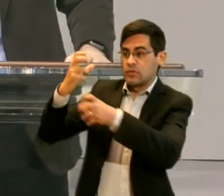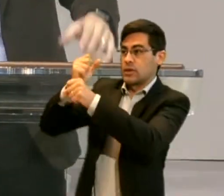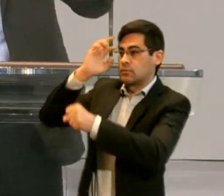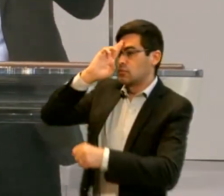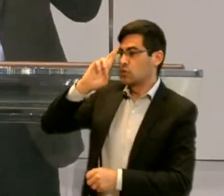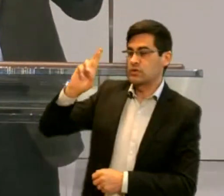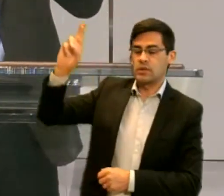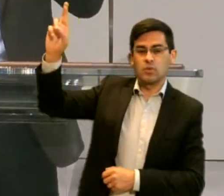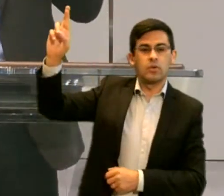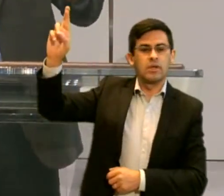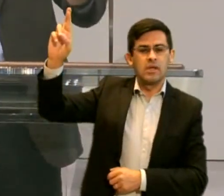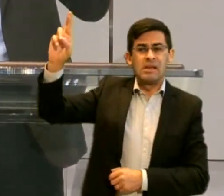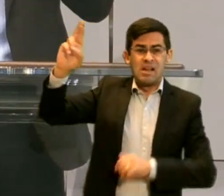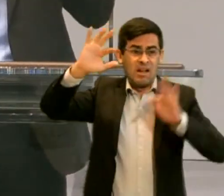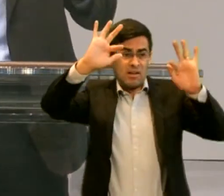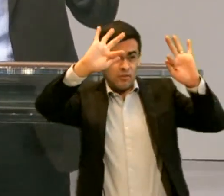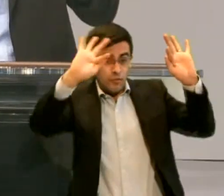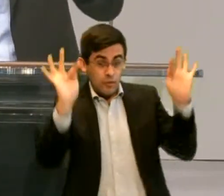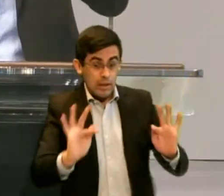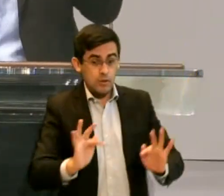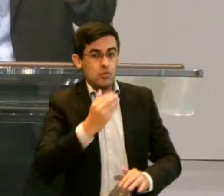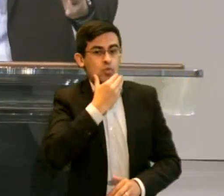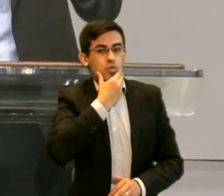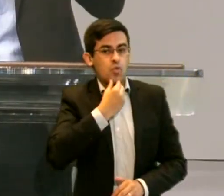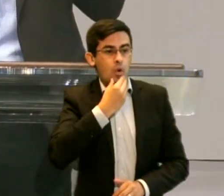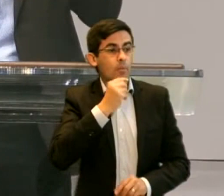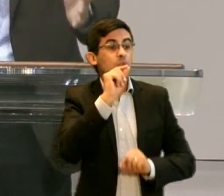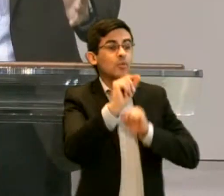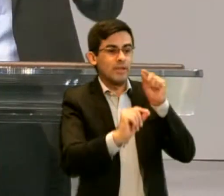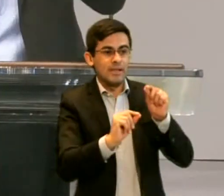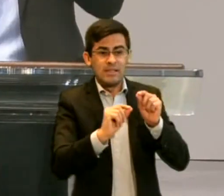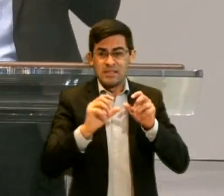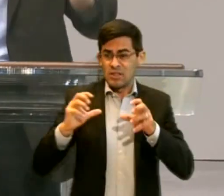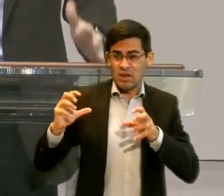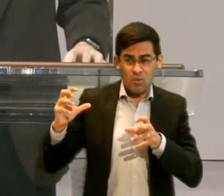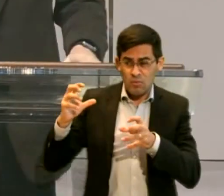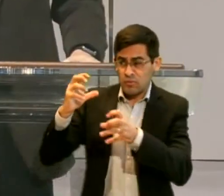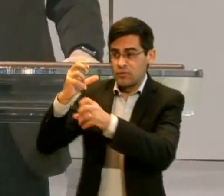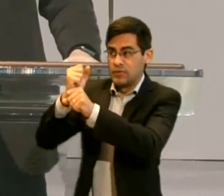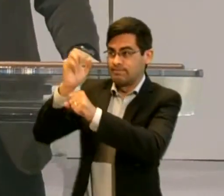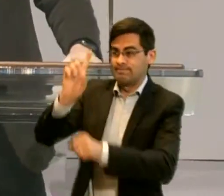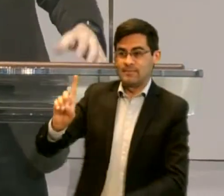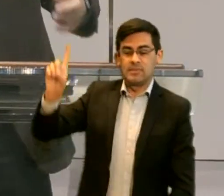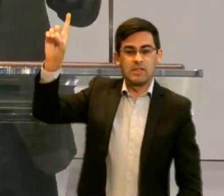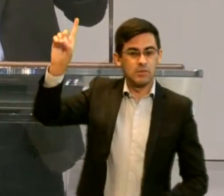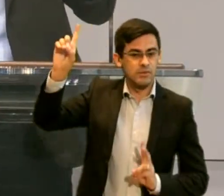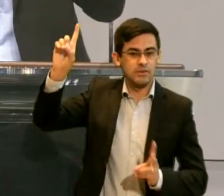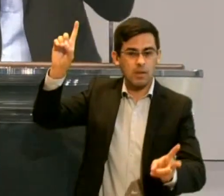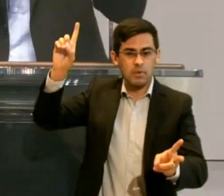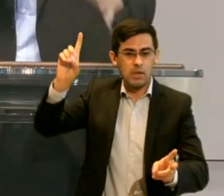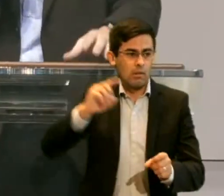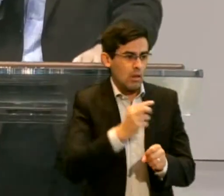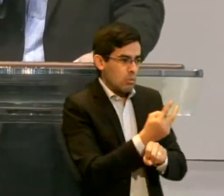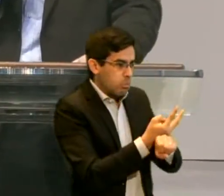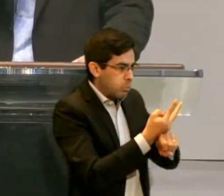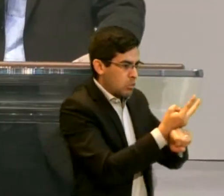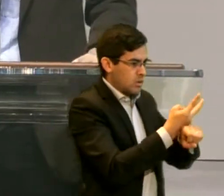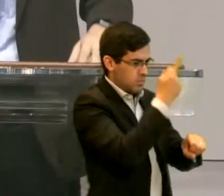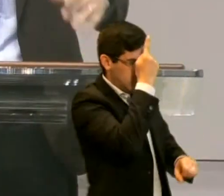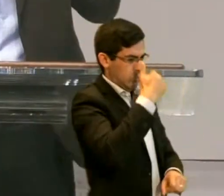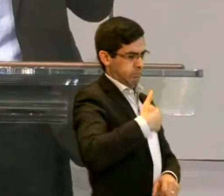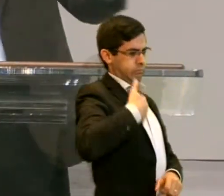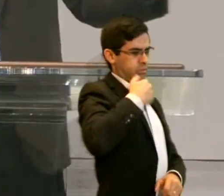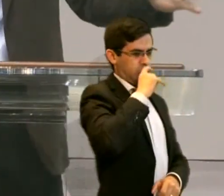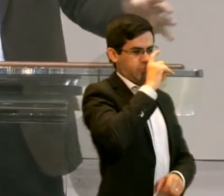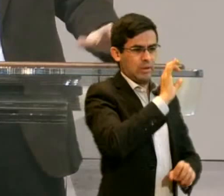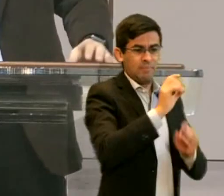Senhor. Como é feliz o homem que põe no Senhor a sua confiança. Não vai atrás dos orgulhosos, dos